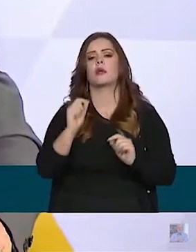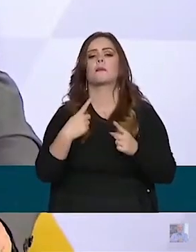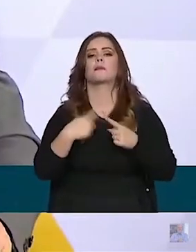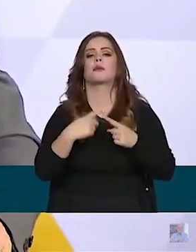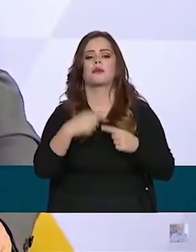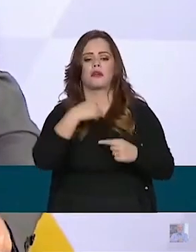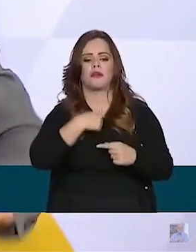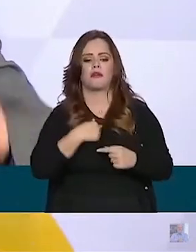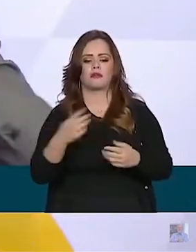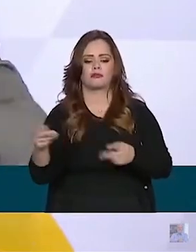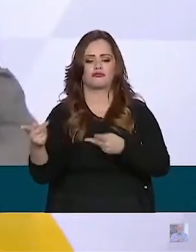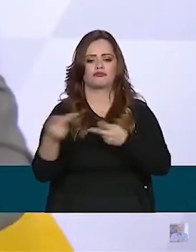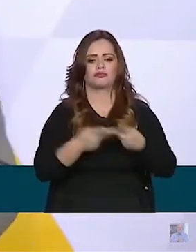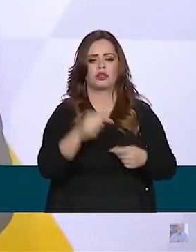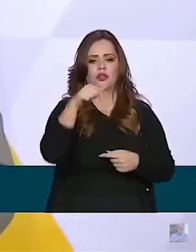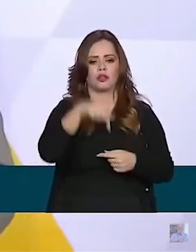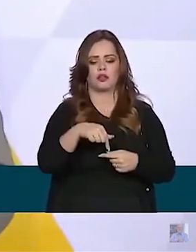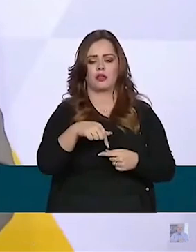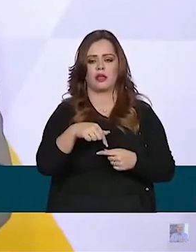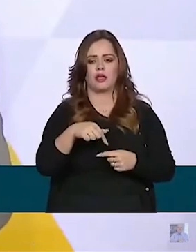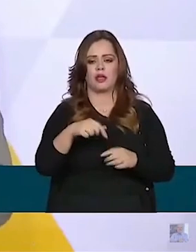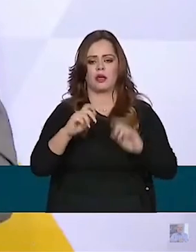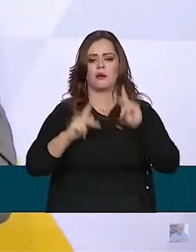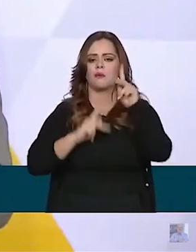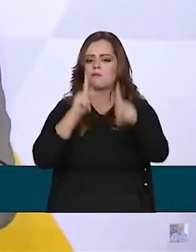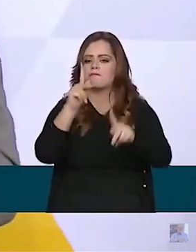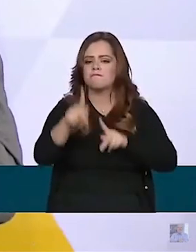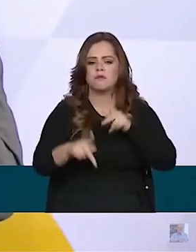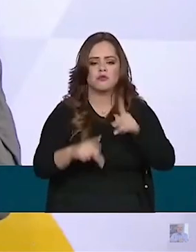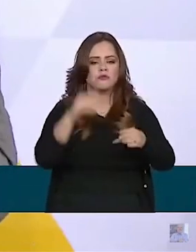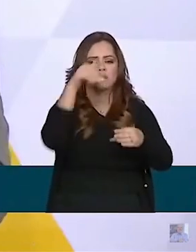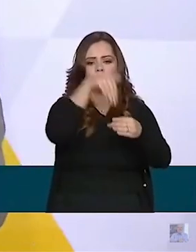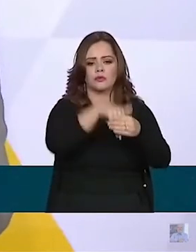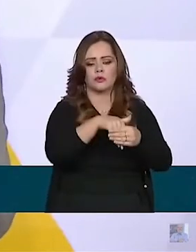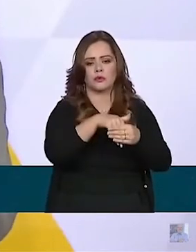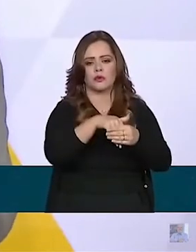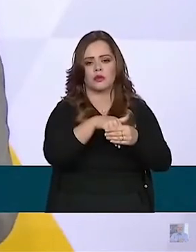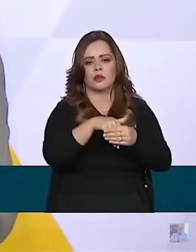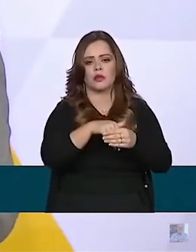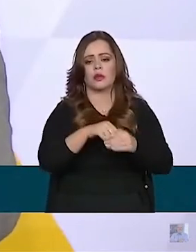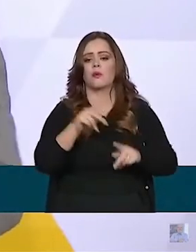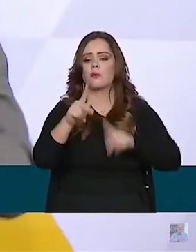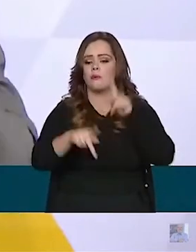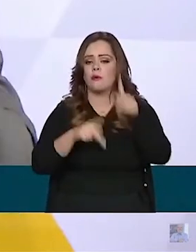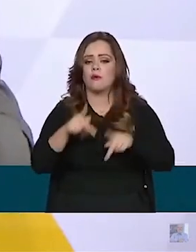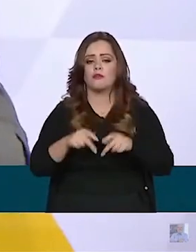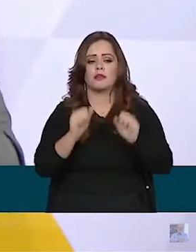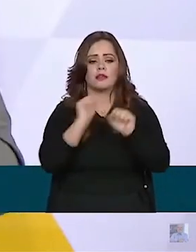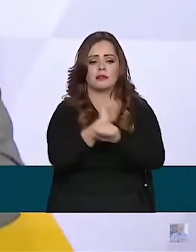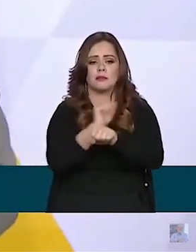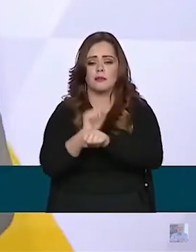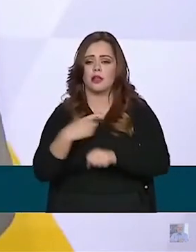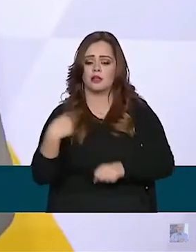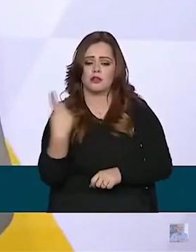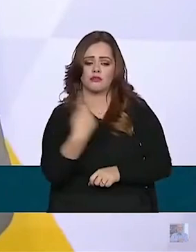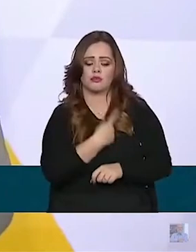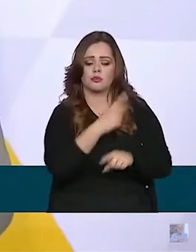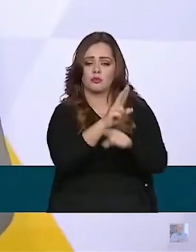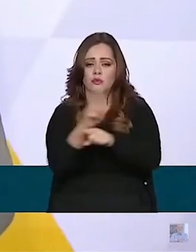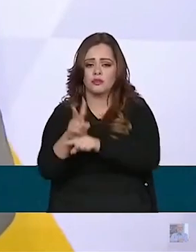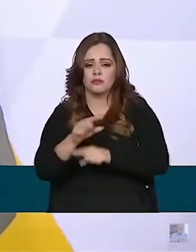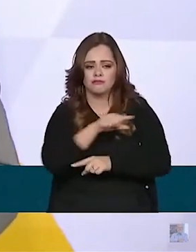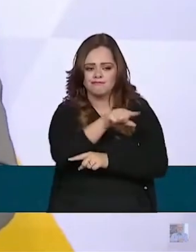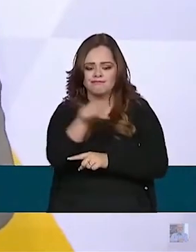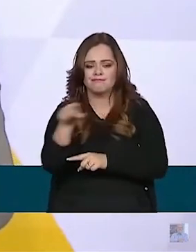aqui. O povo votou porque o povo espera que a gente cuide dele, que a gente faça alguma coisa por